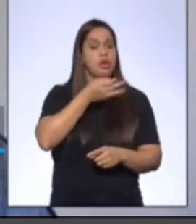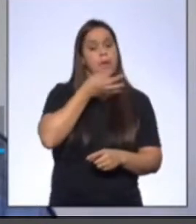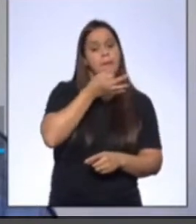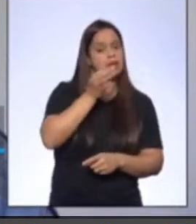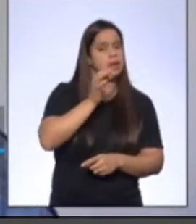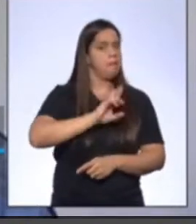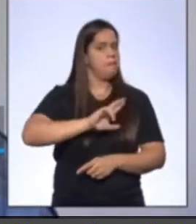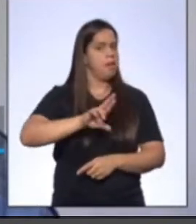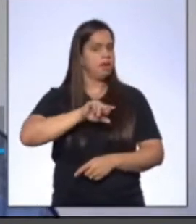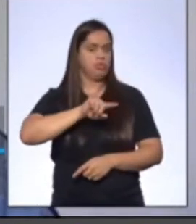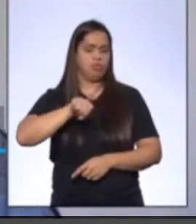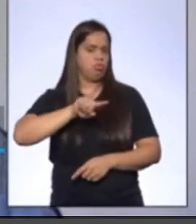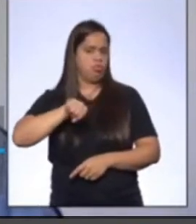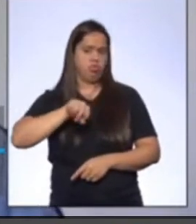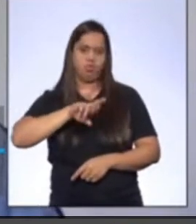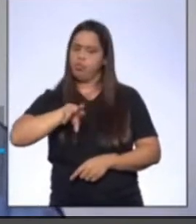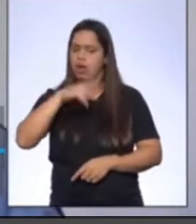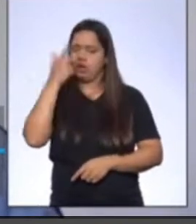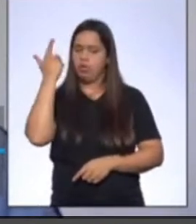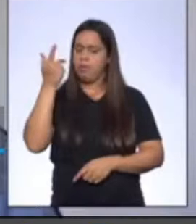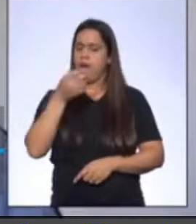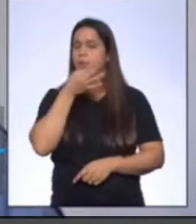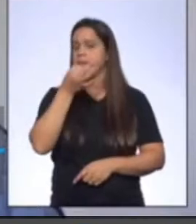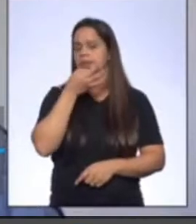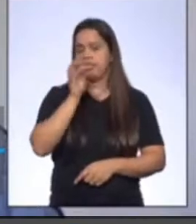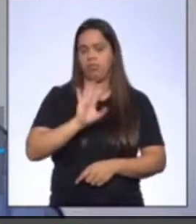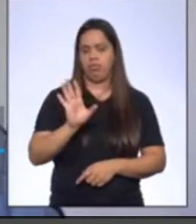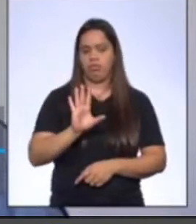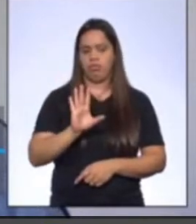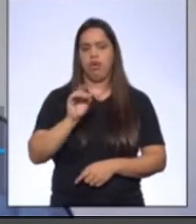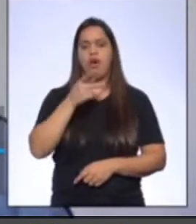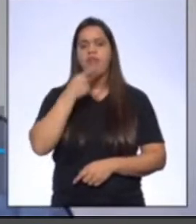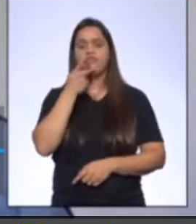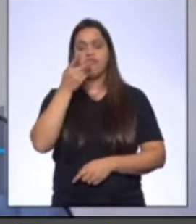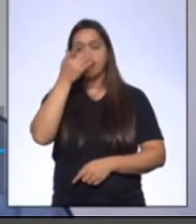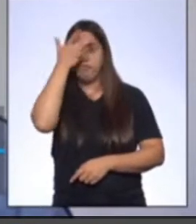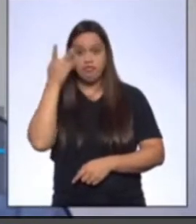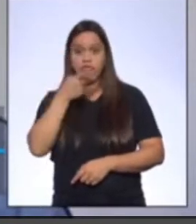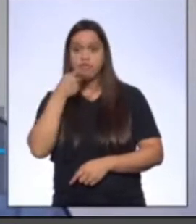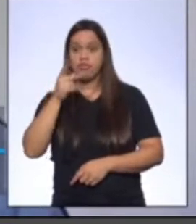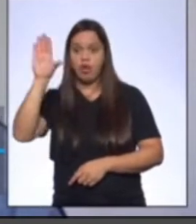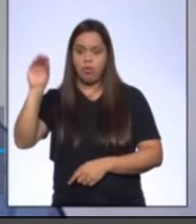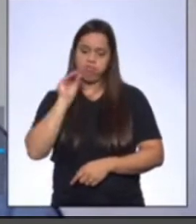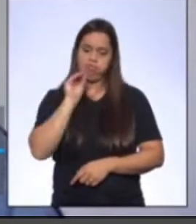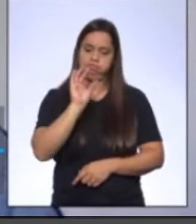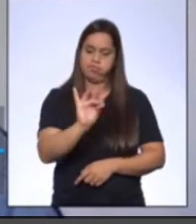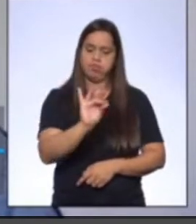quê? Não é comum. Ou seja, qual a alternativa correta?